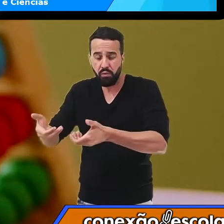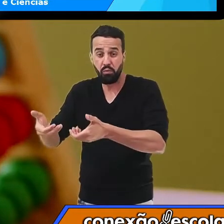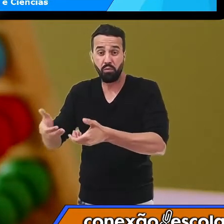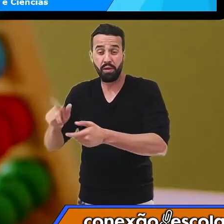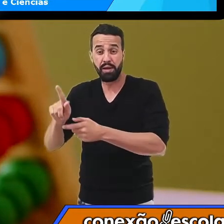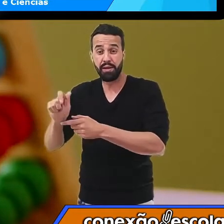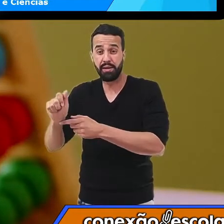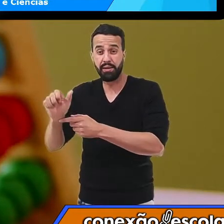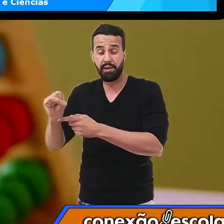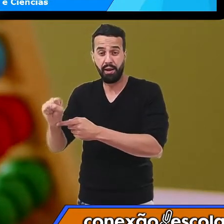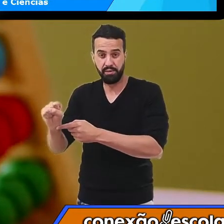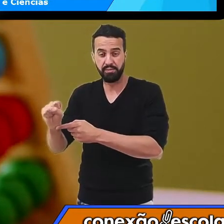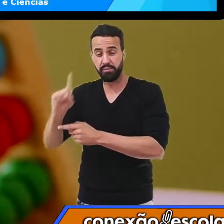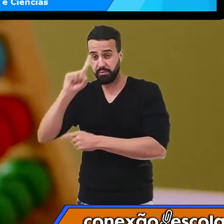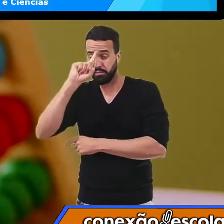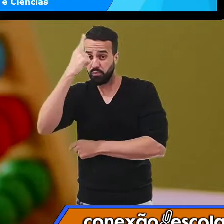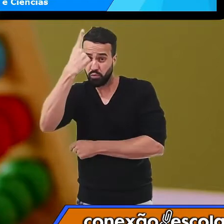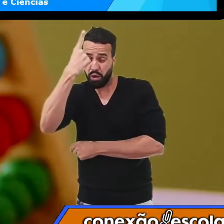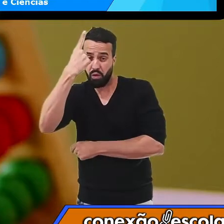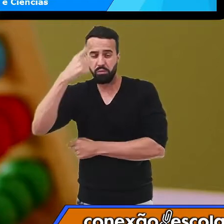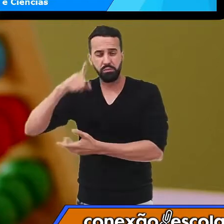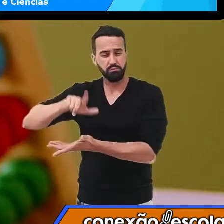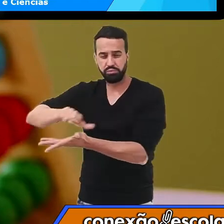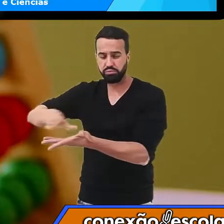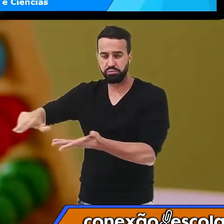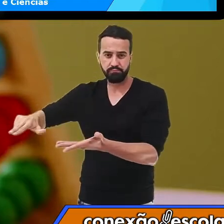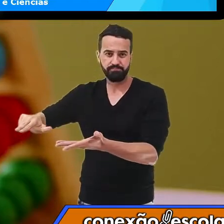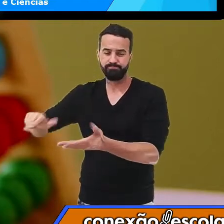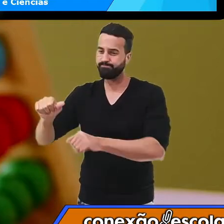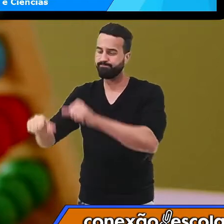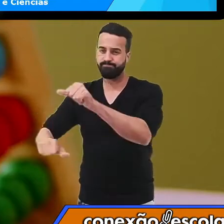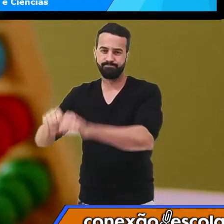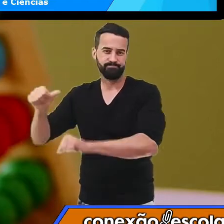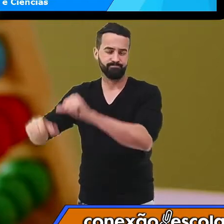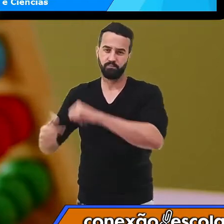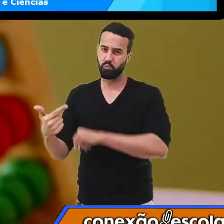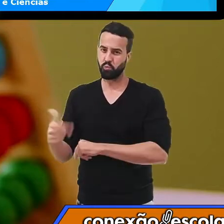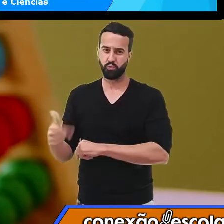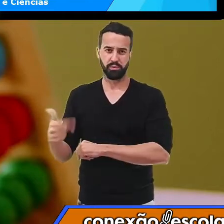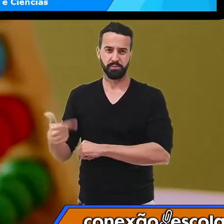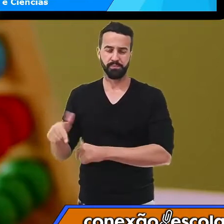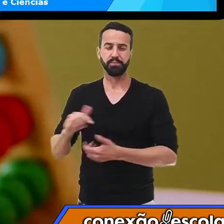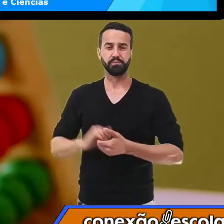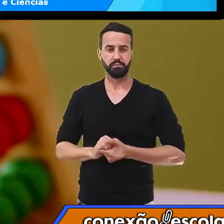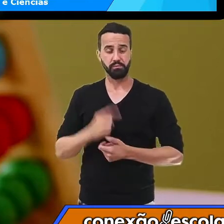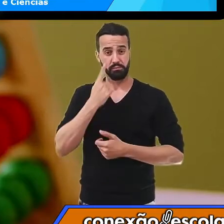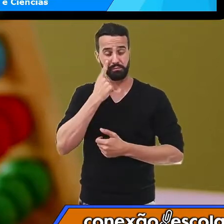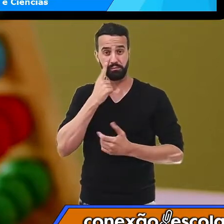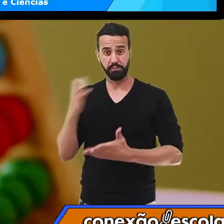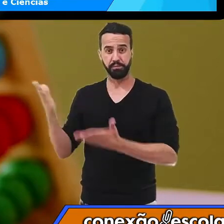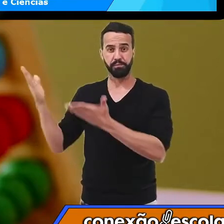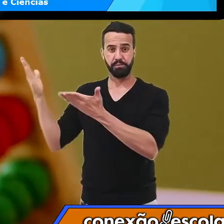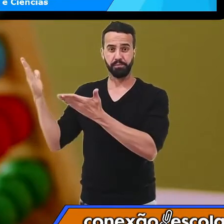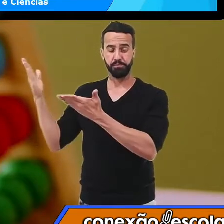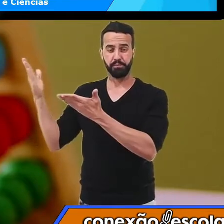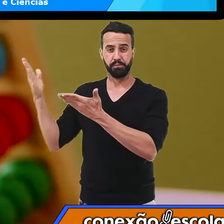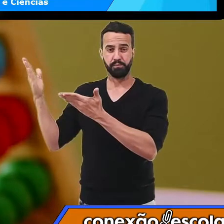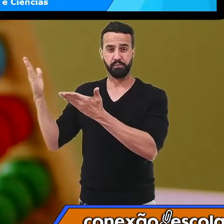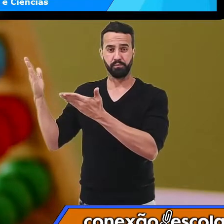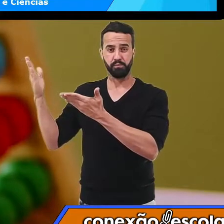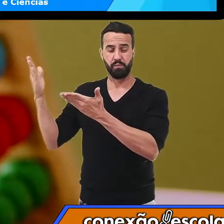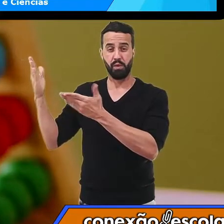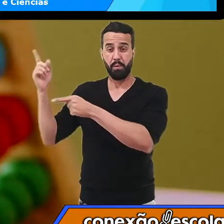tá? Nas imagens, nós temos aí, primeira imagem, uma máquina, né, de uma mineradora